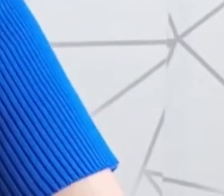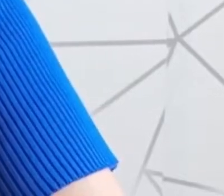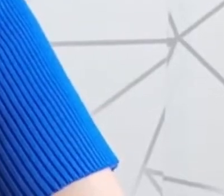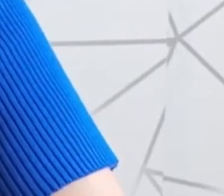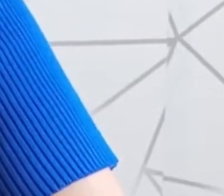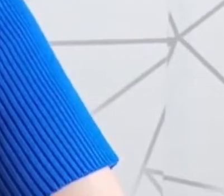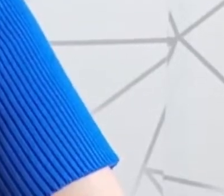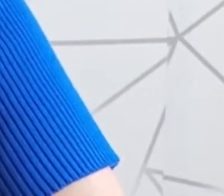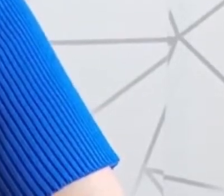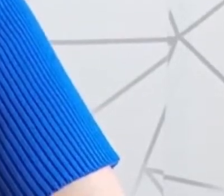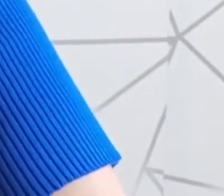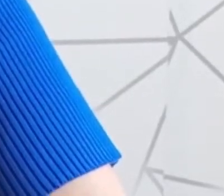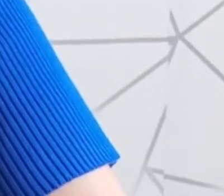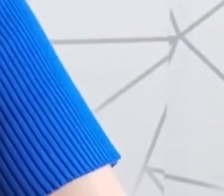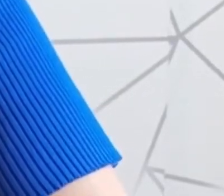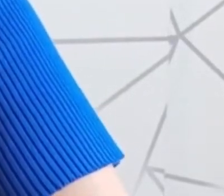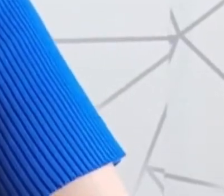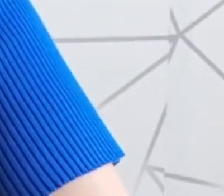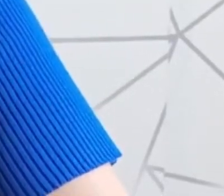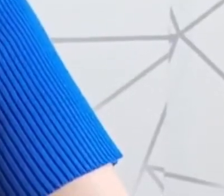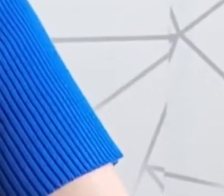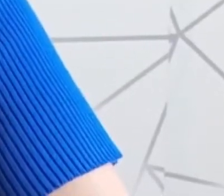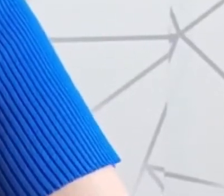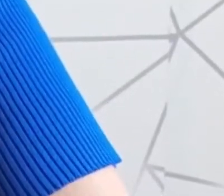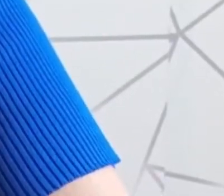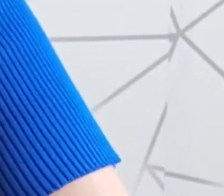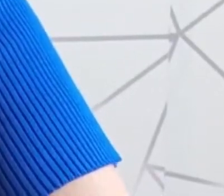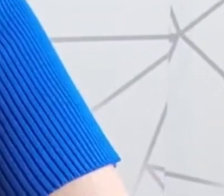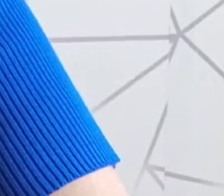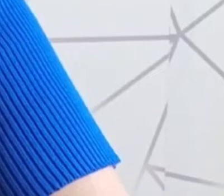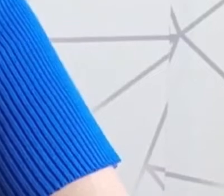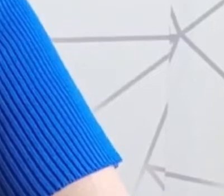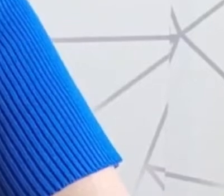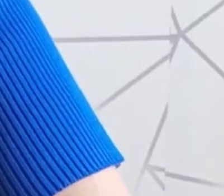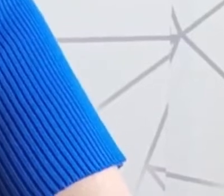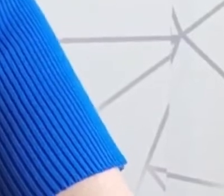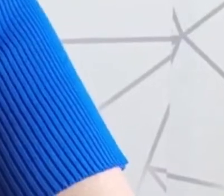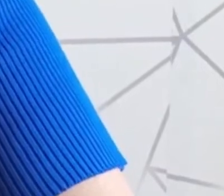e da comunidade escolar. No município de Araucária, para o ciclo